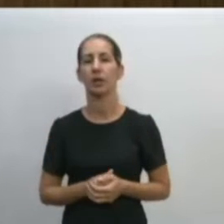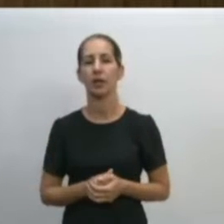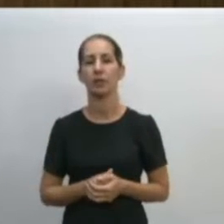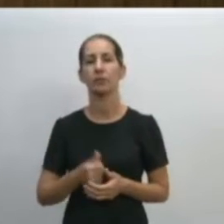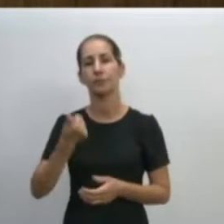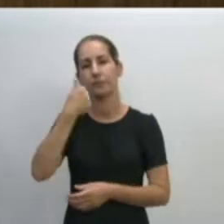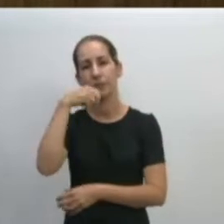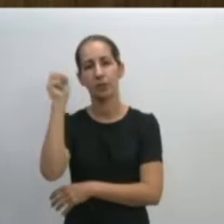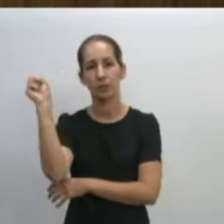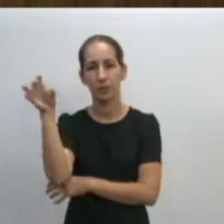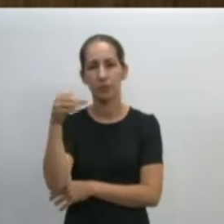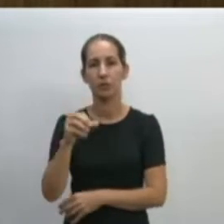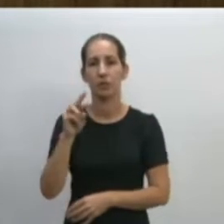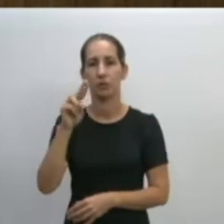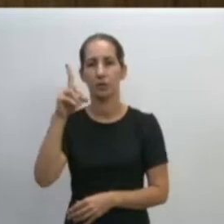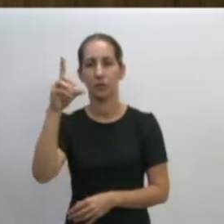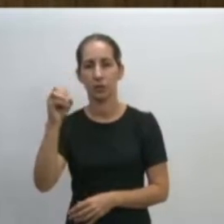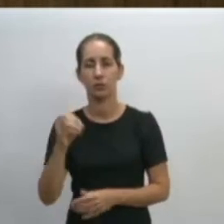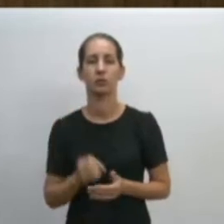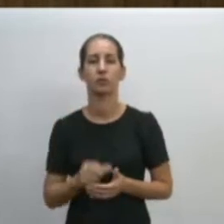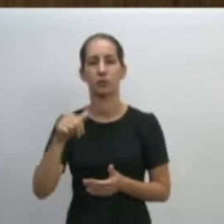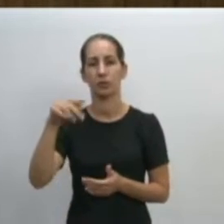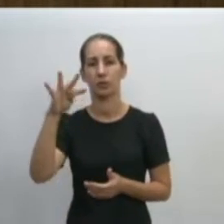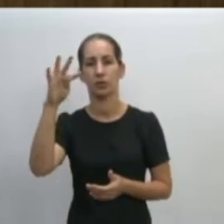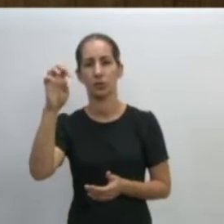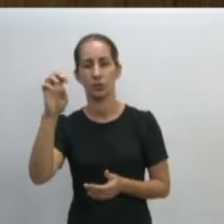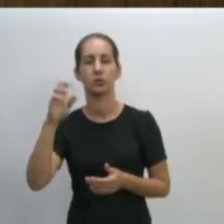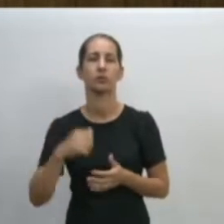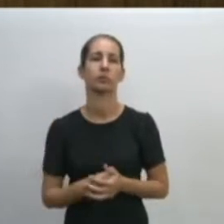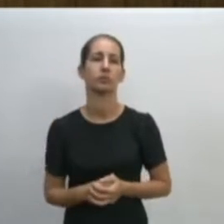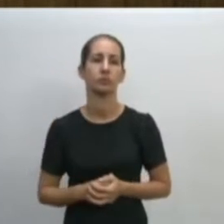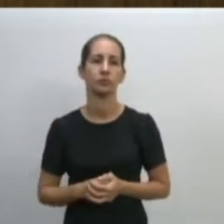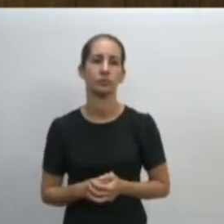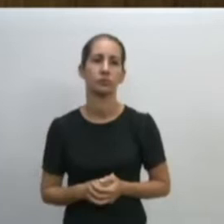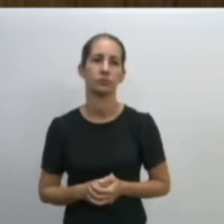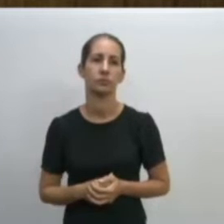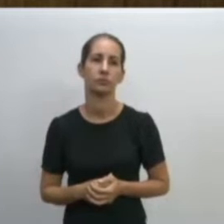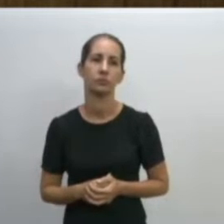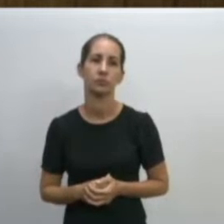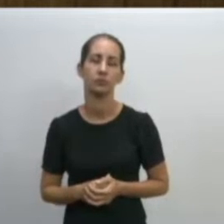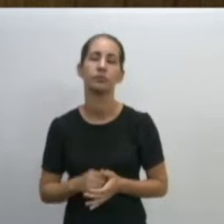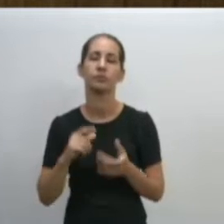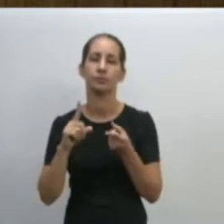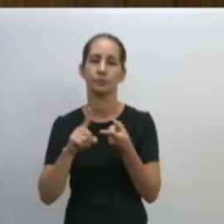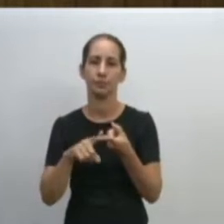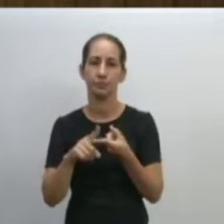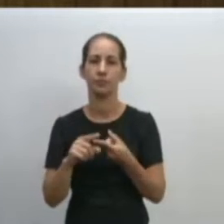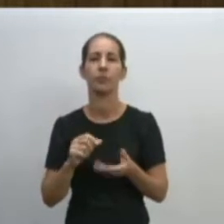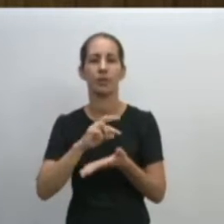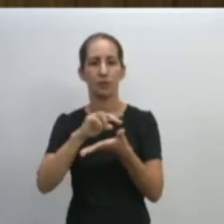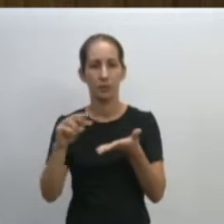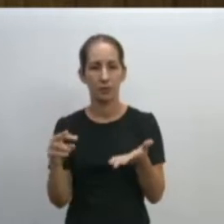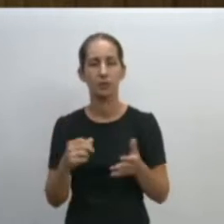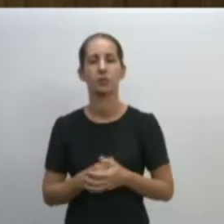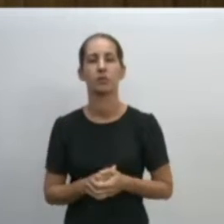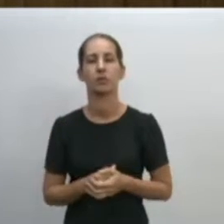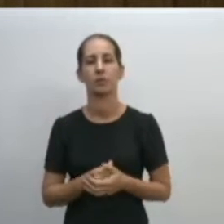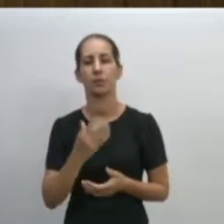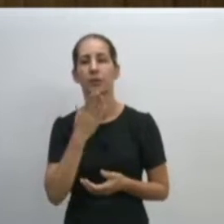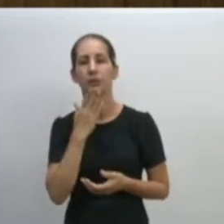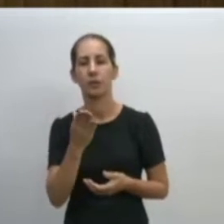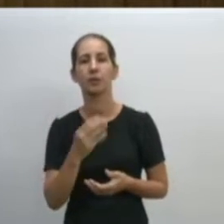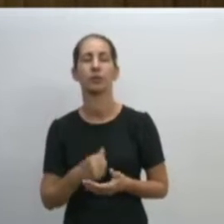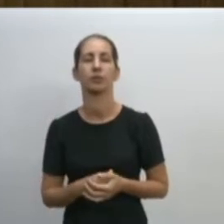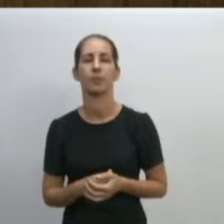Serro Rosado, bairro Nordeste, na Zona Oeste, né, e que também tem diversos pedidos,